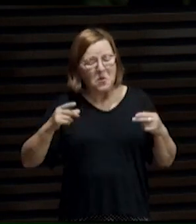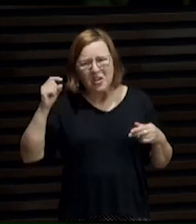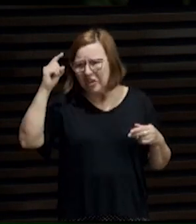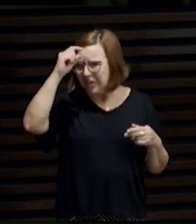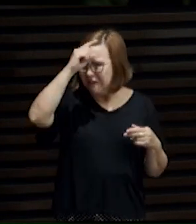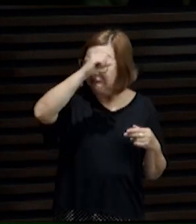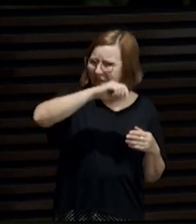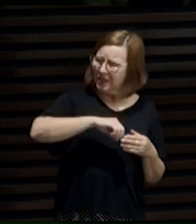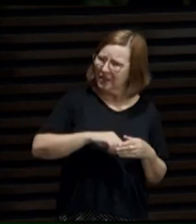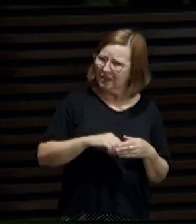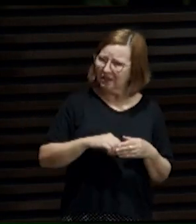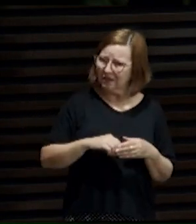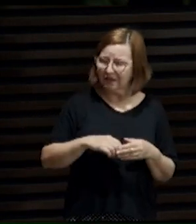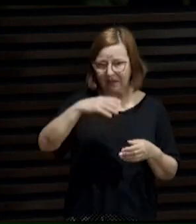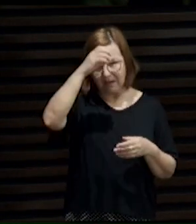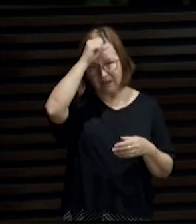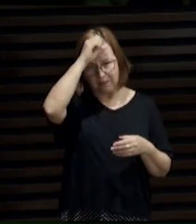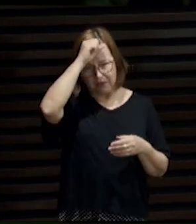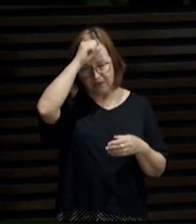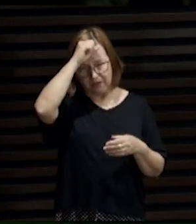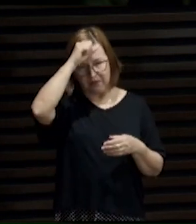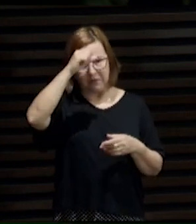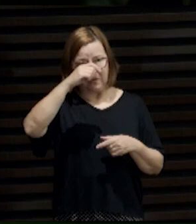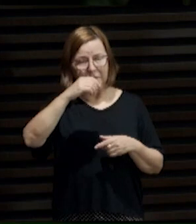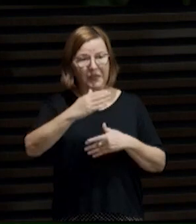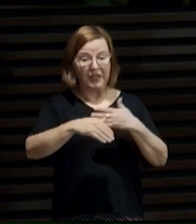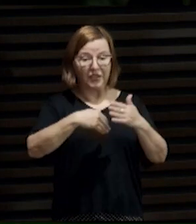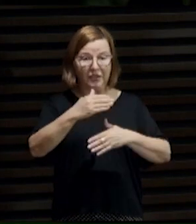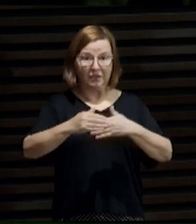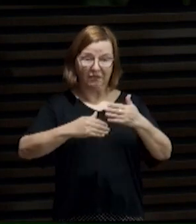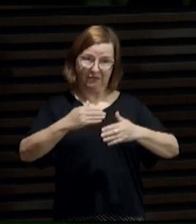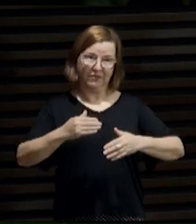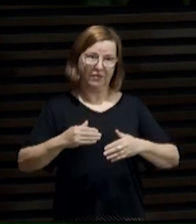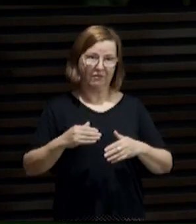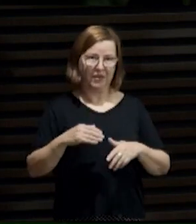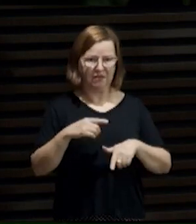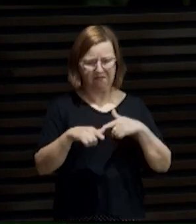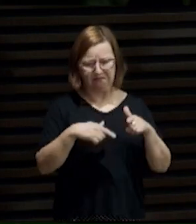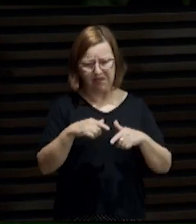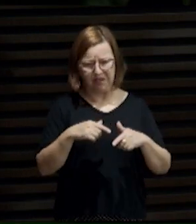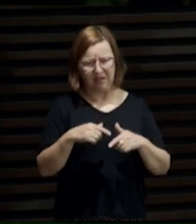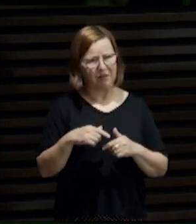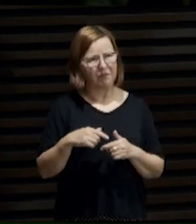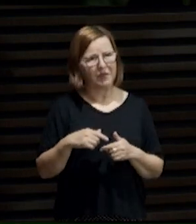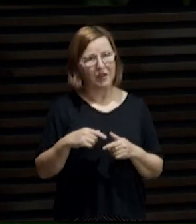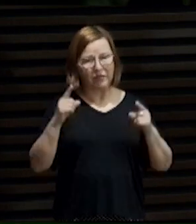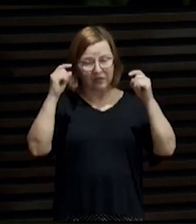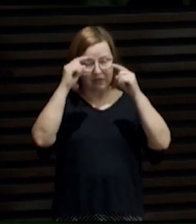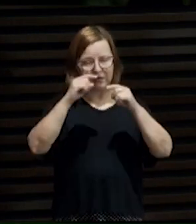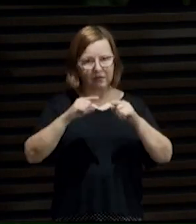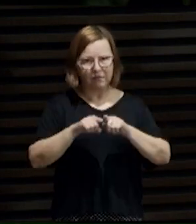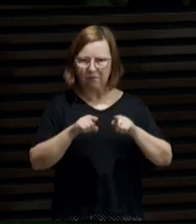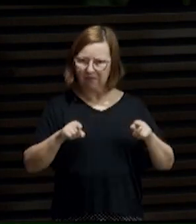aprendemos a desenvolver profissões complexas. Mas aí quando chega no simples fato de abrir a palavra de